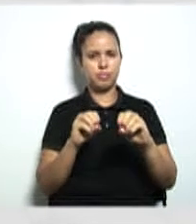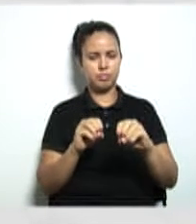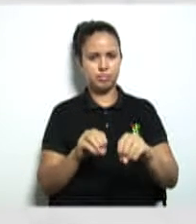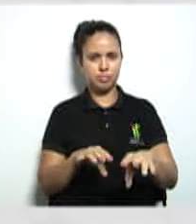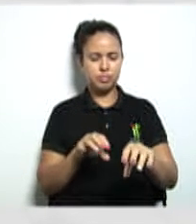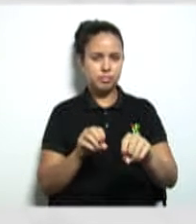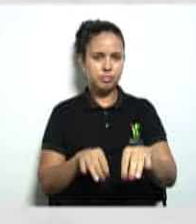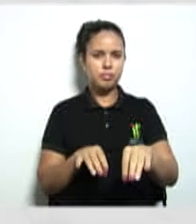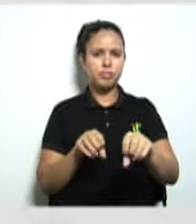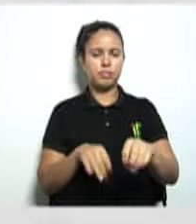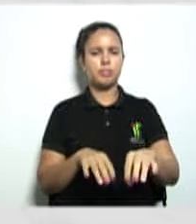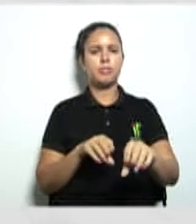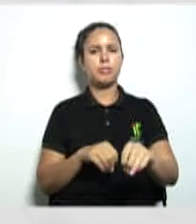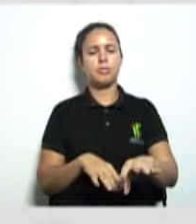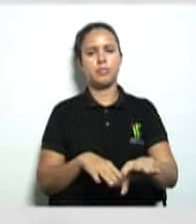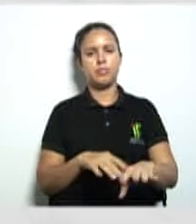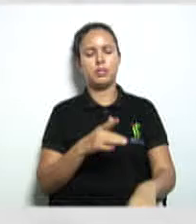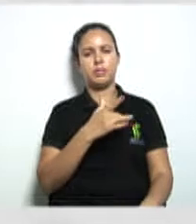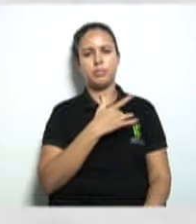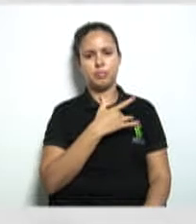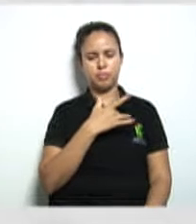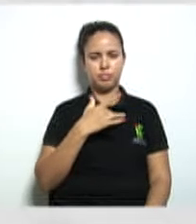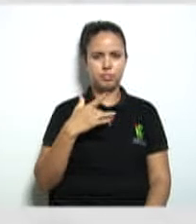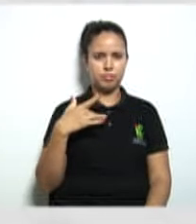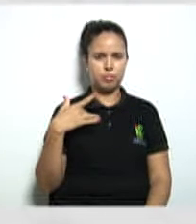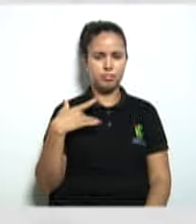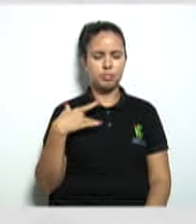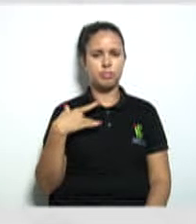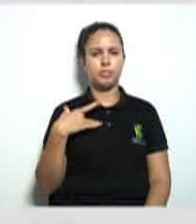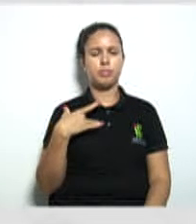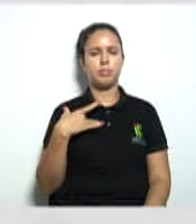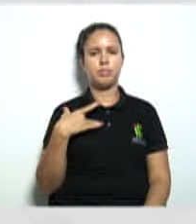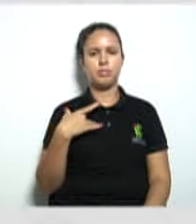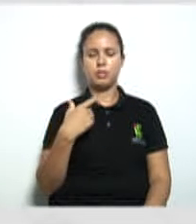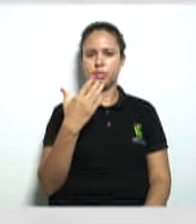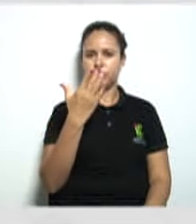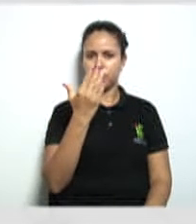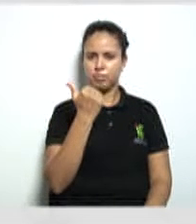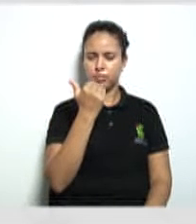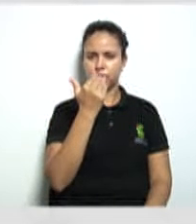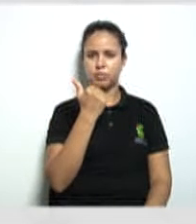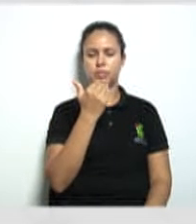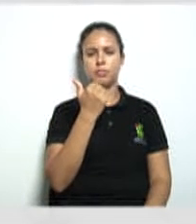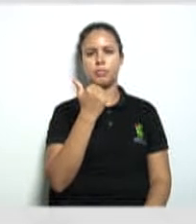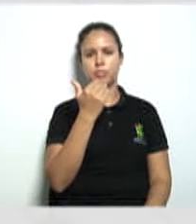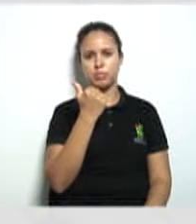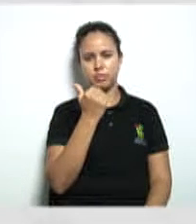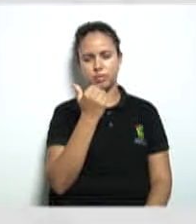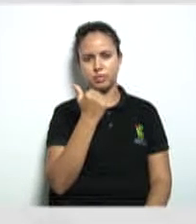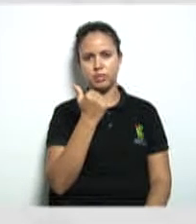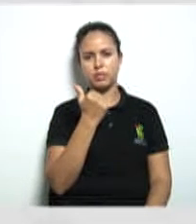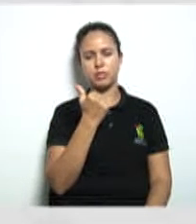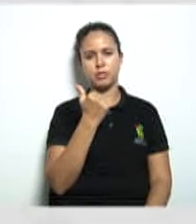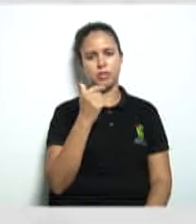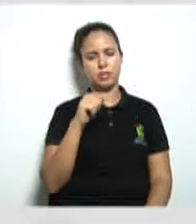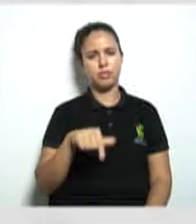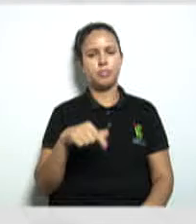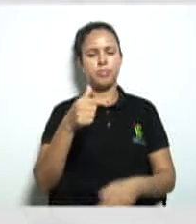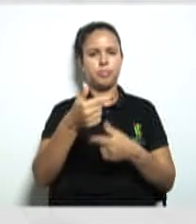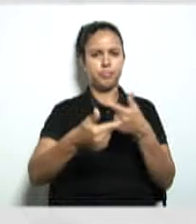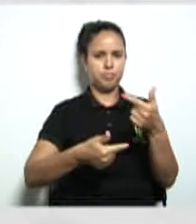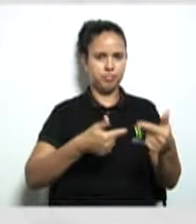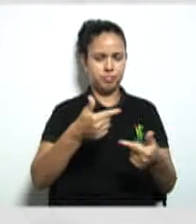educação, a saúde, a alimentação, o